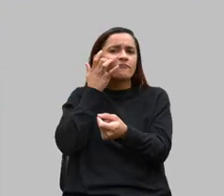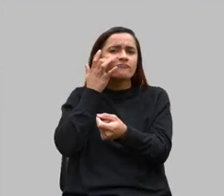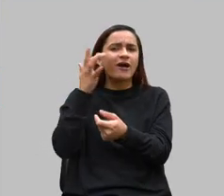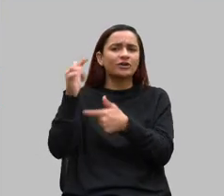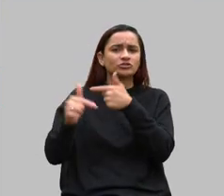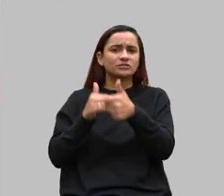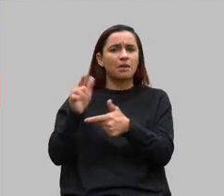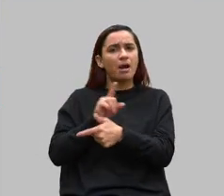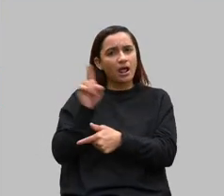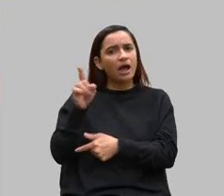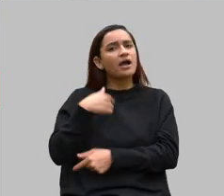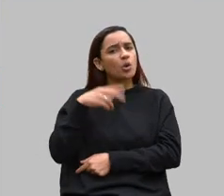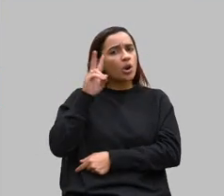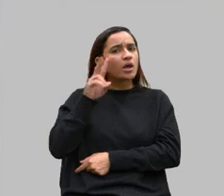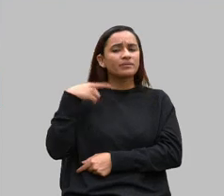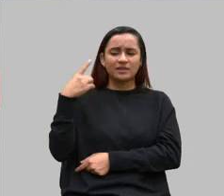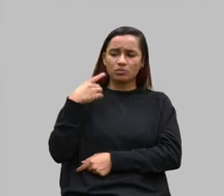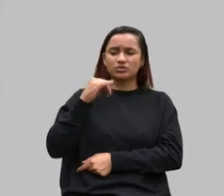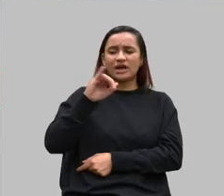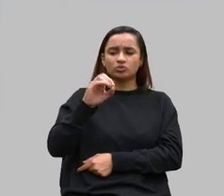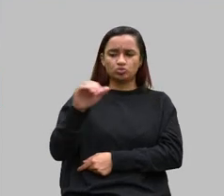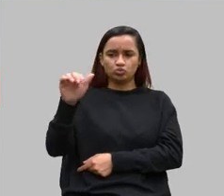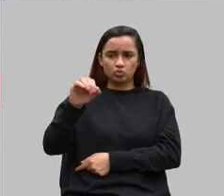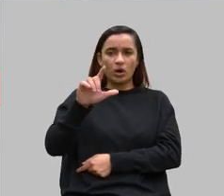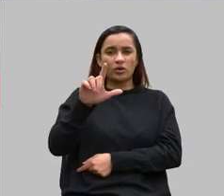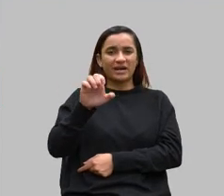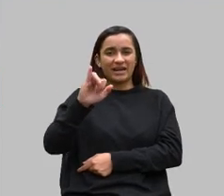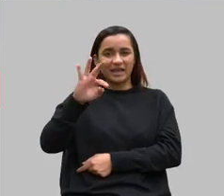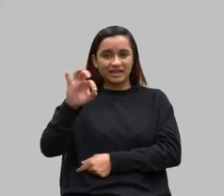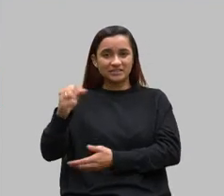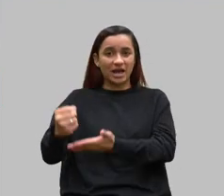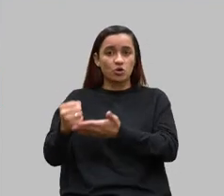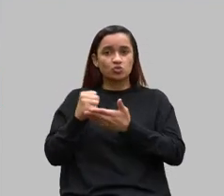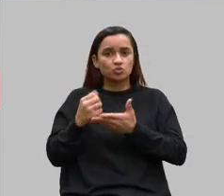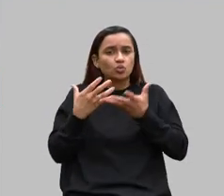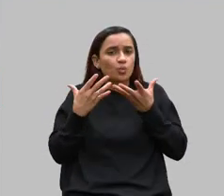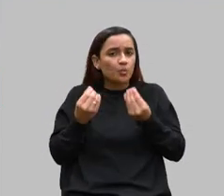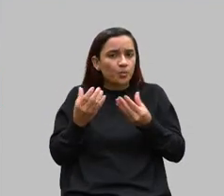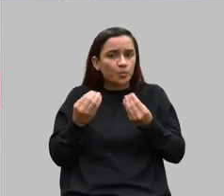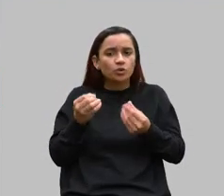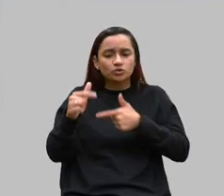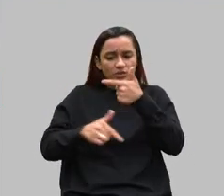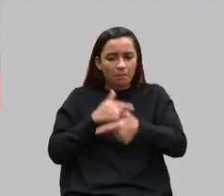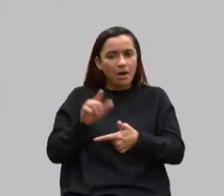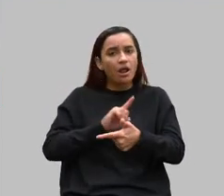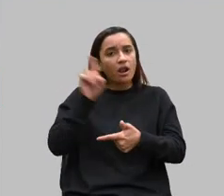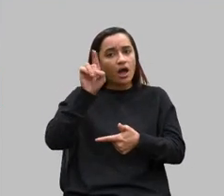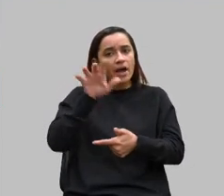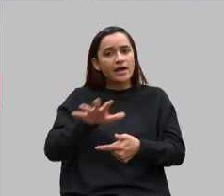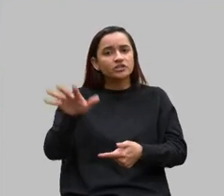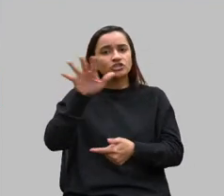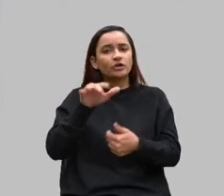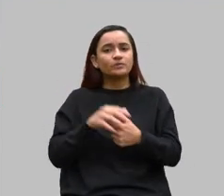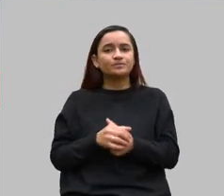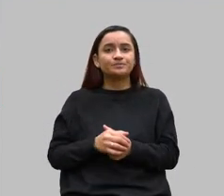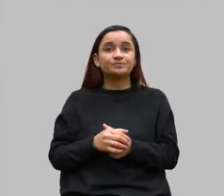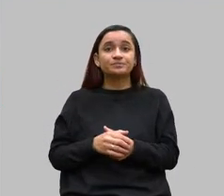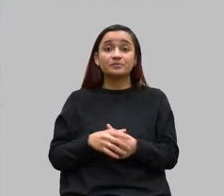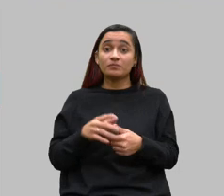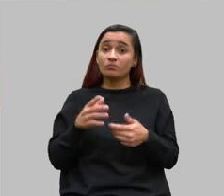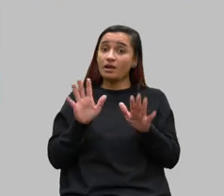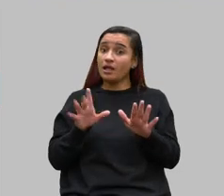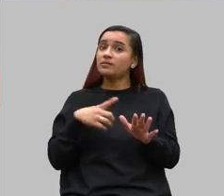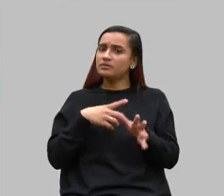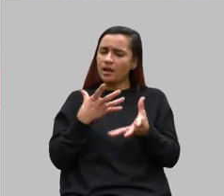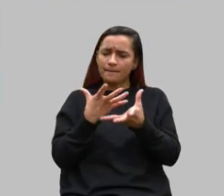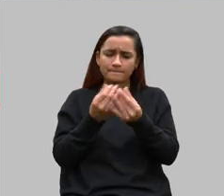João Leite me ajudou muito eh trabalhar por aquela região Mas enfim há muito o que se fazer a questão